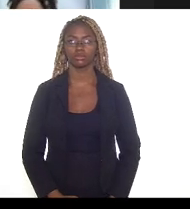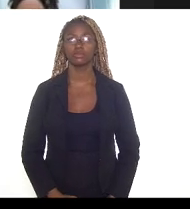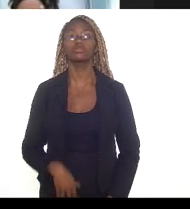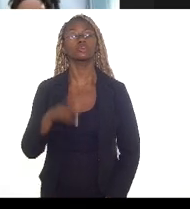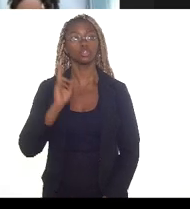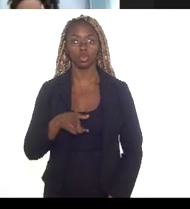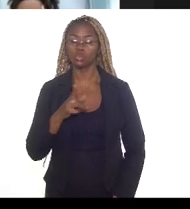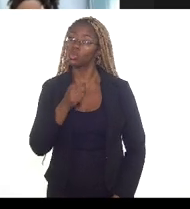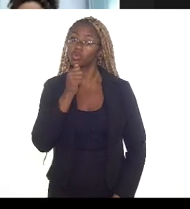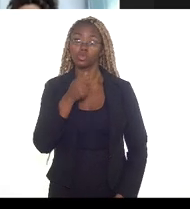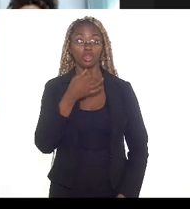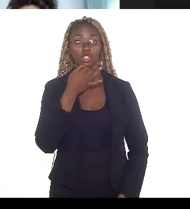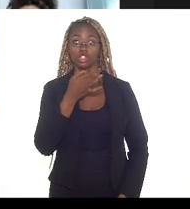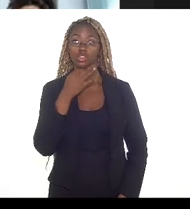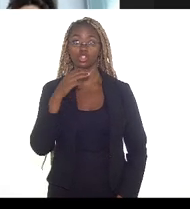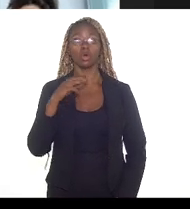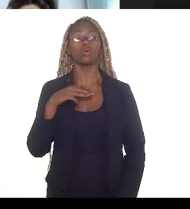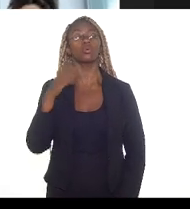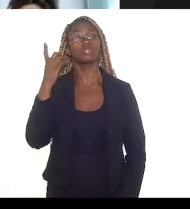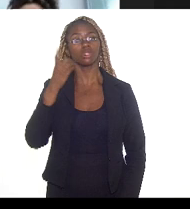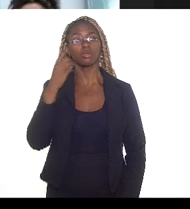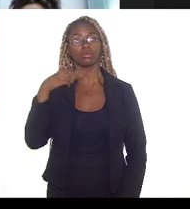Sem som, deputada Mônica.